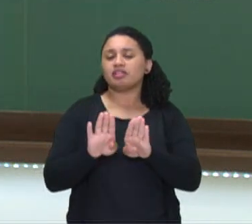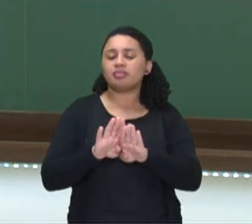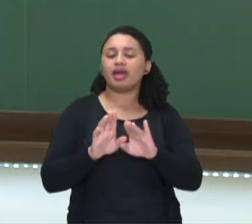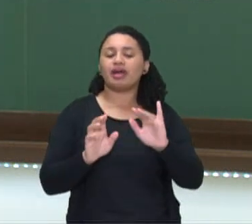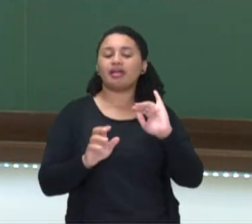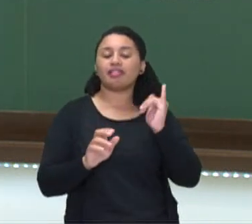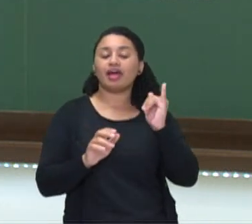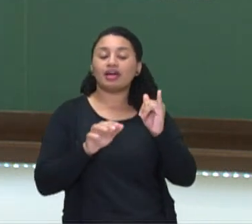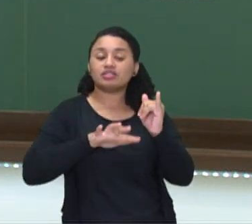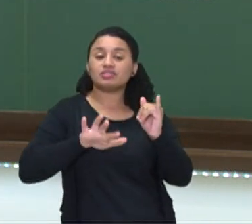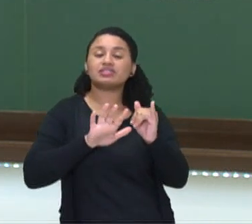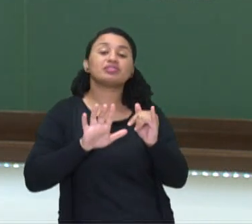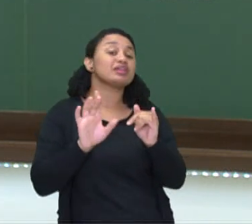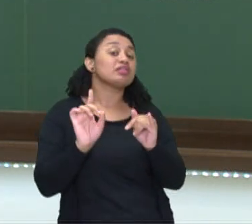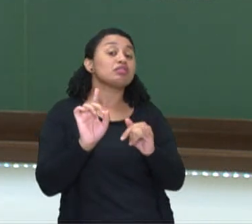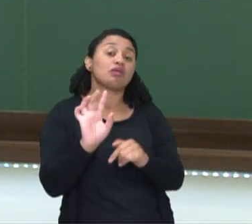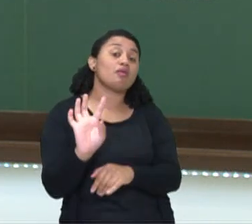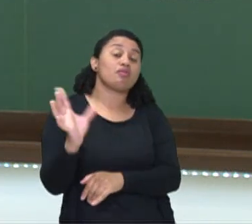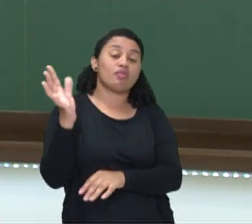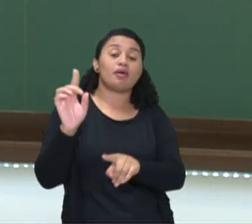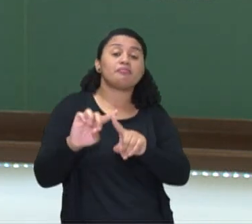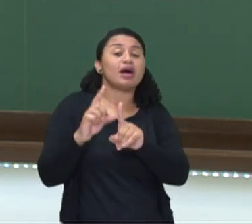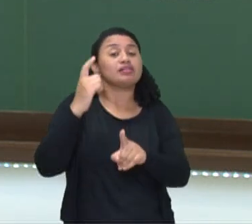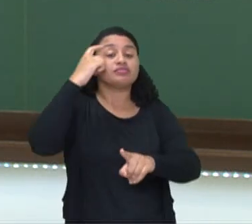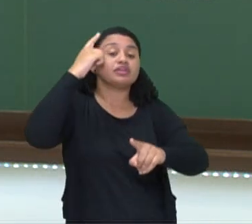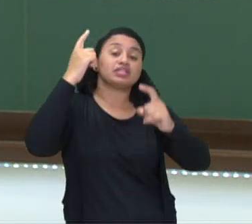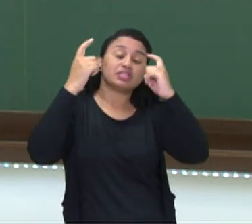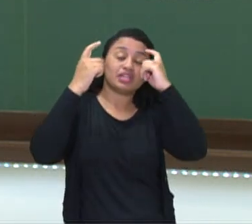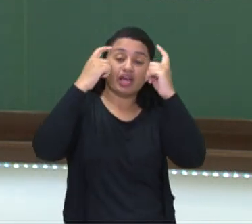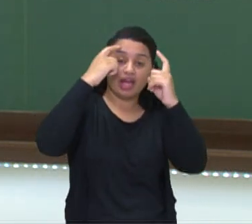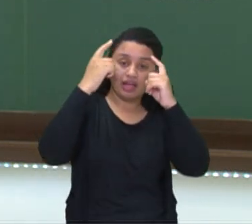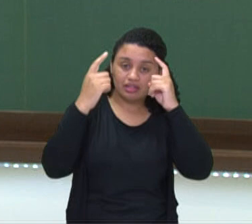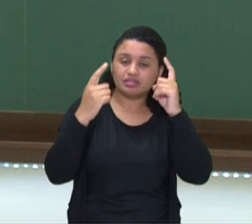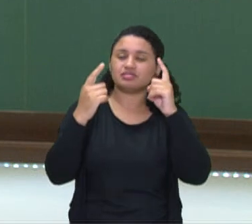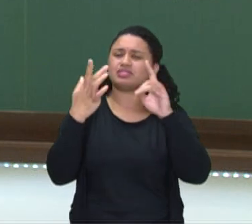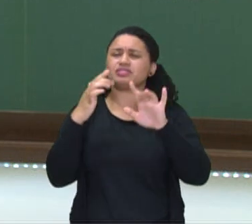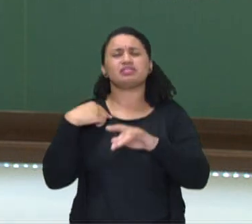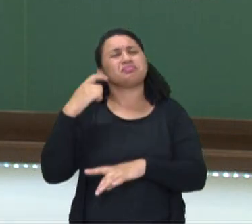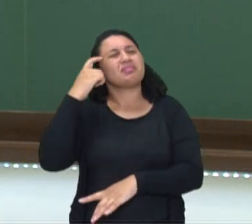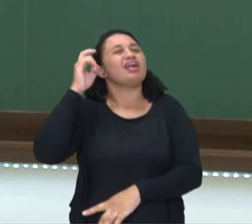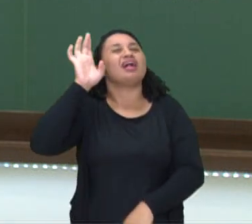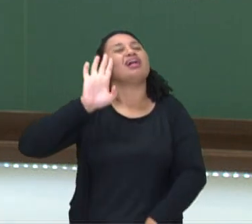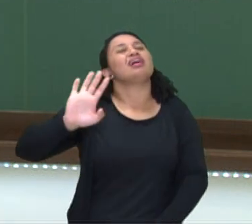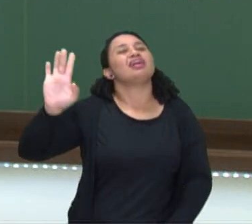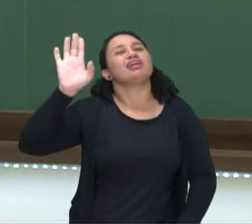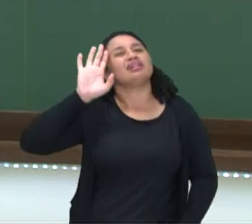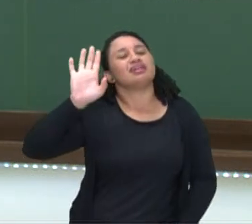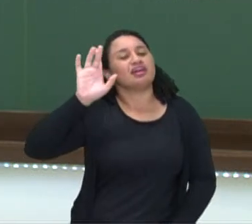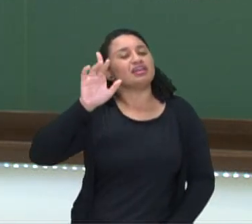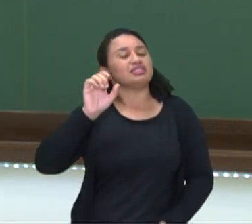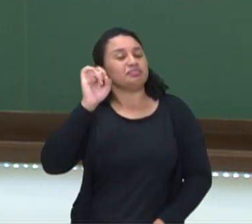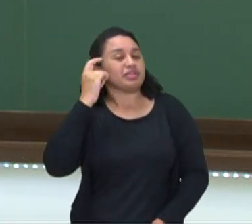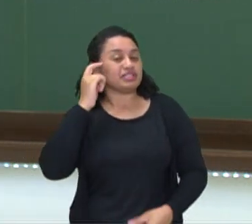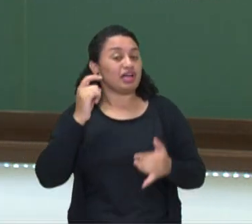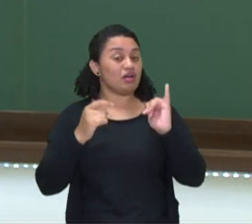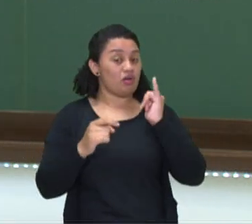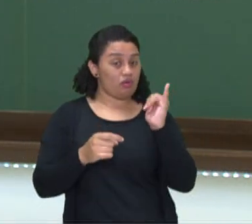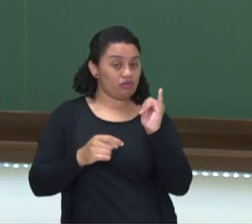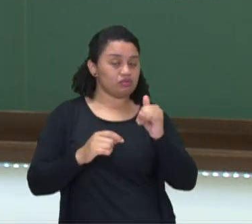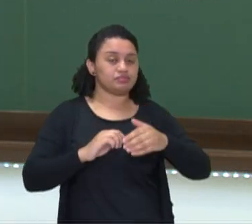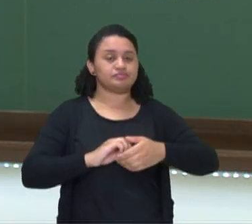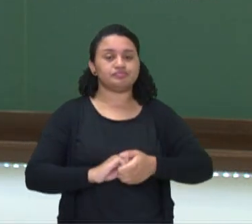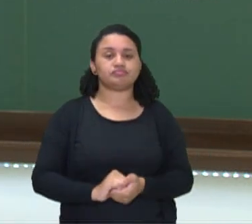que são fictícios, inventados, muitas vezes fantasiosos, se formos pensar em contos. E